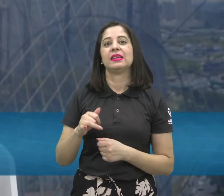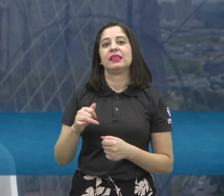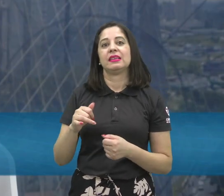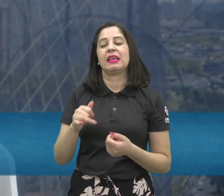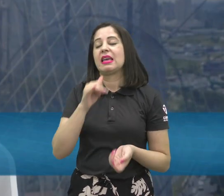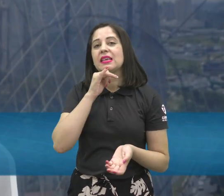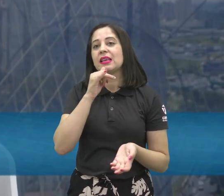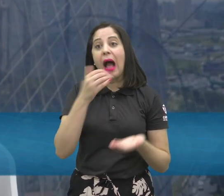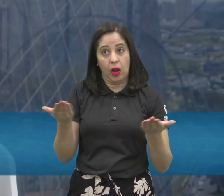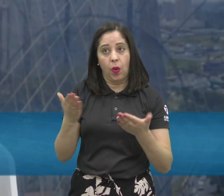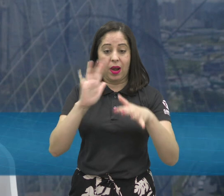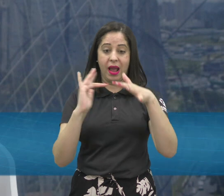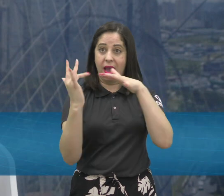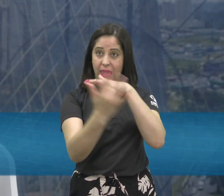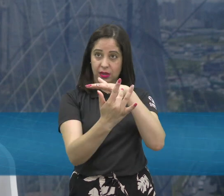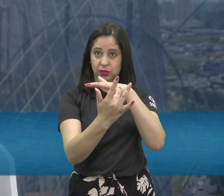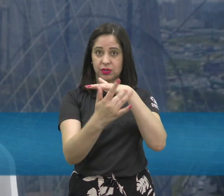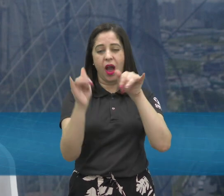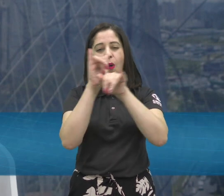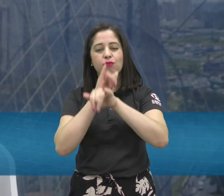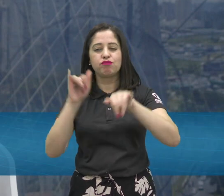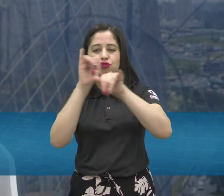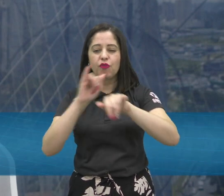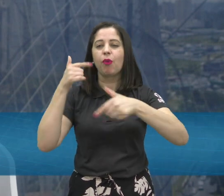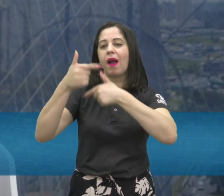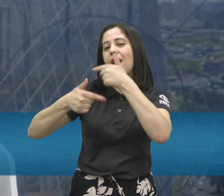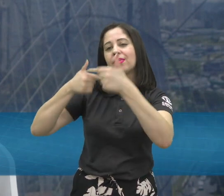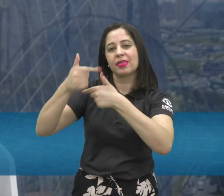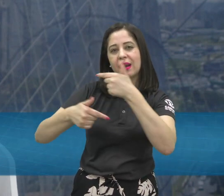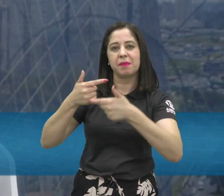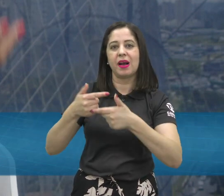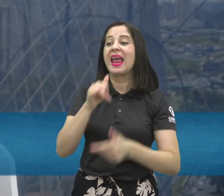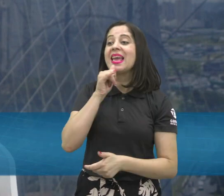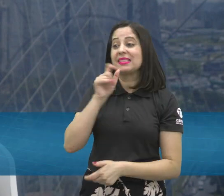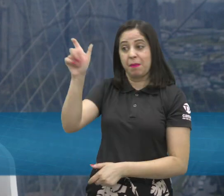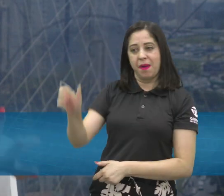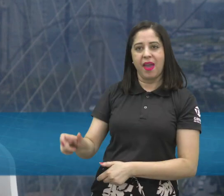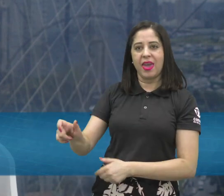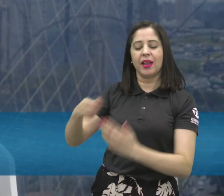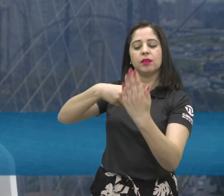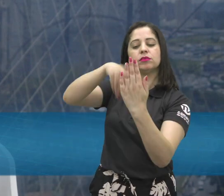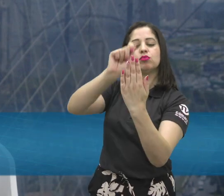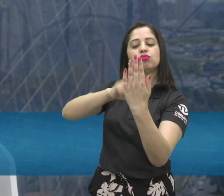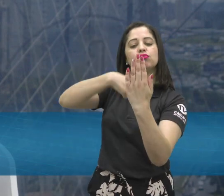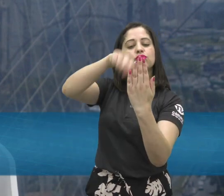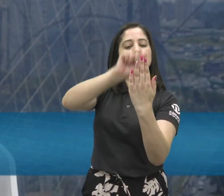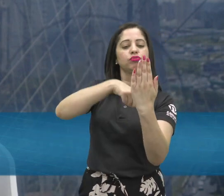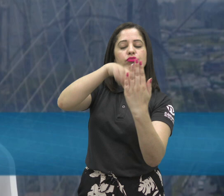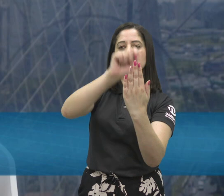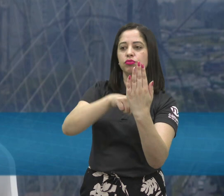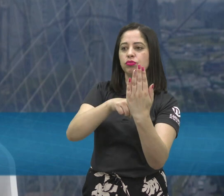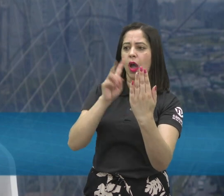com as redes sociais, né? Divulgar o trabalho de alguém, uma pessoa, um pintor, né? Eu posso oportunizar, né,